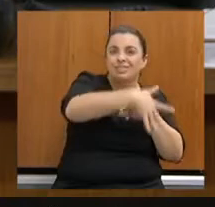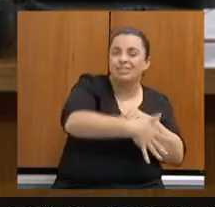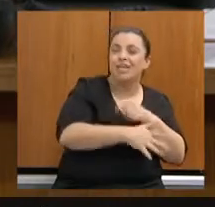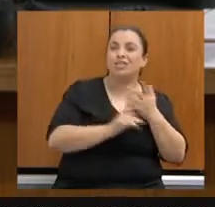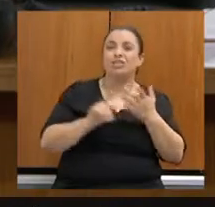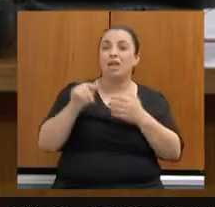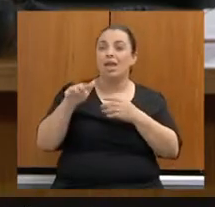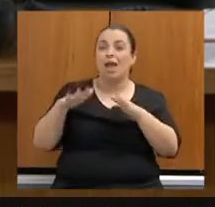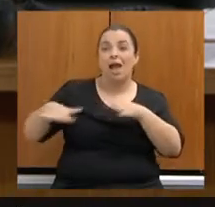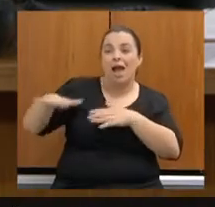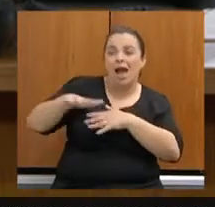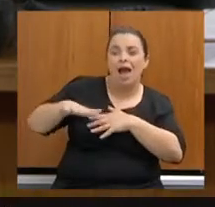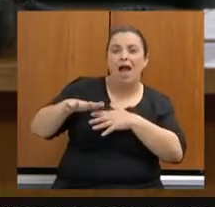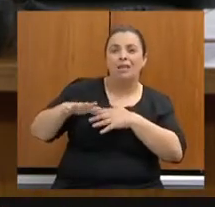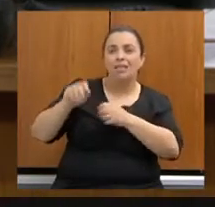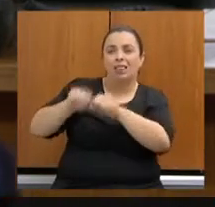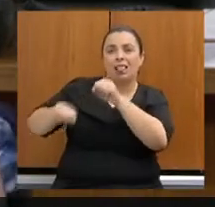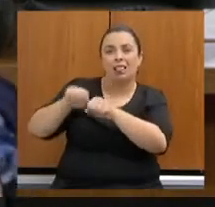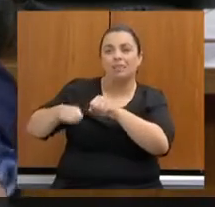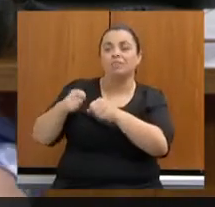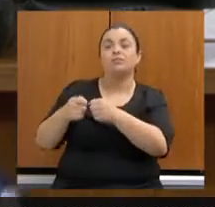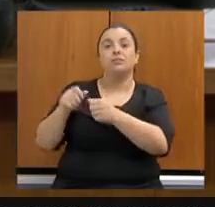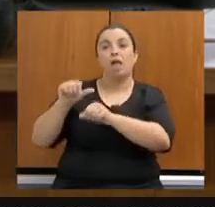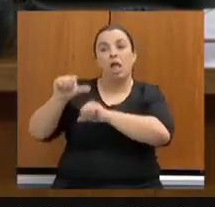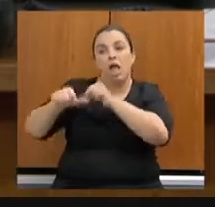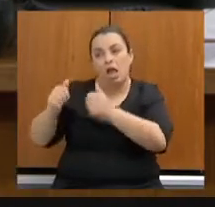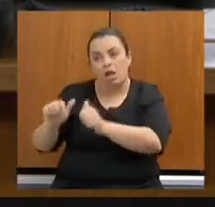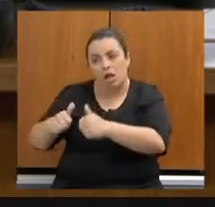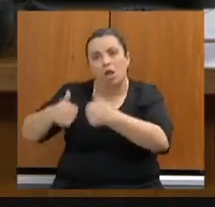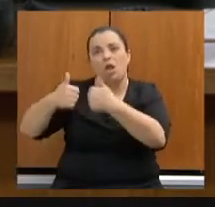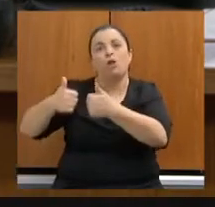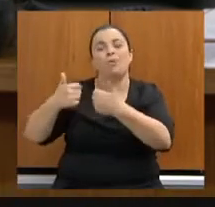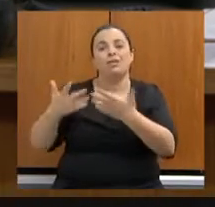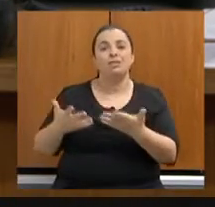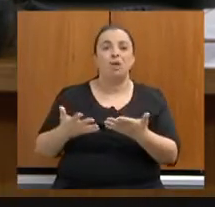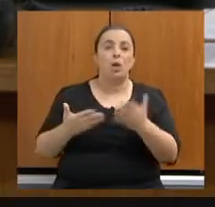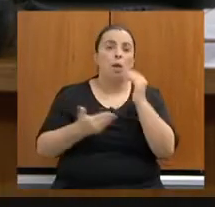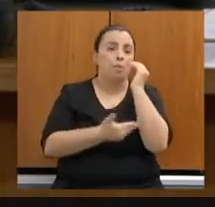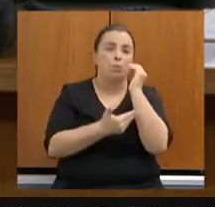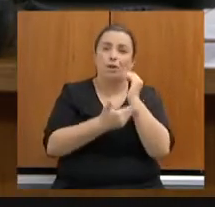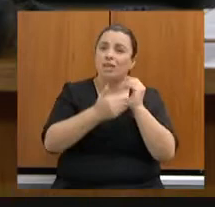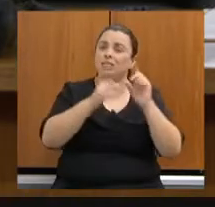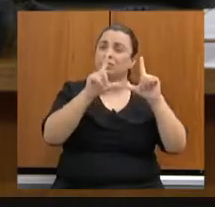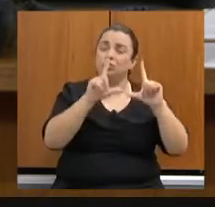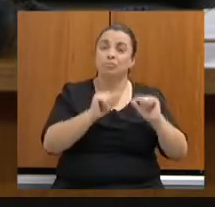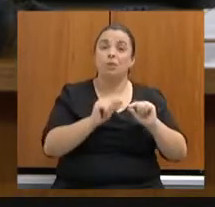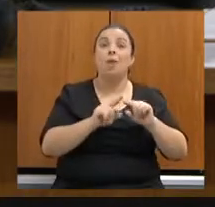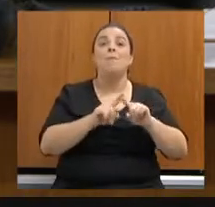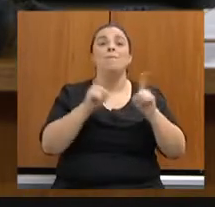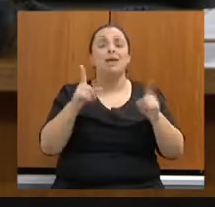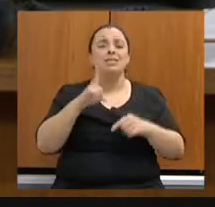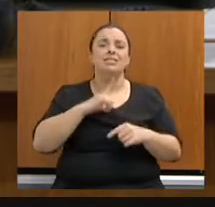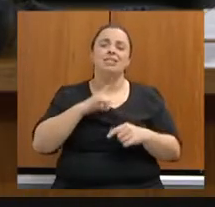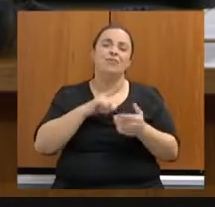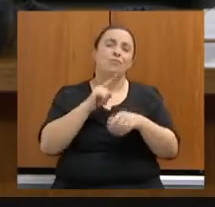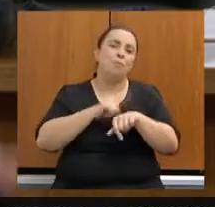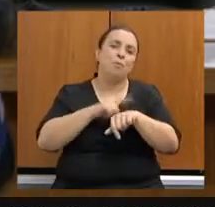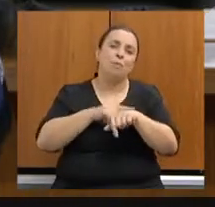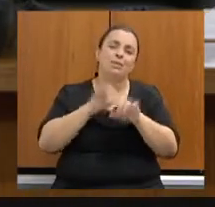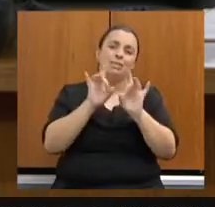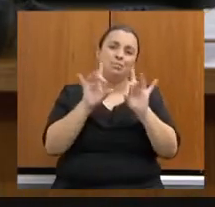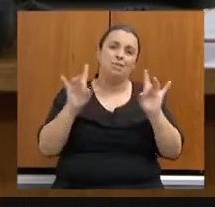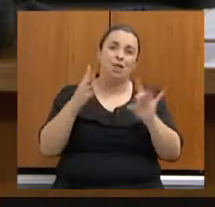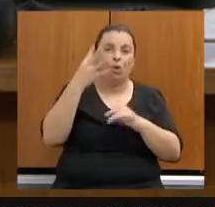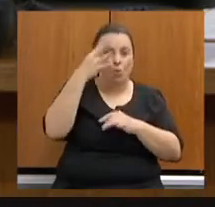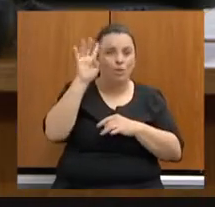de áreas degradadas cobrar ações mais efetivas e menos burocracia mas a gente teve sua oportunidade foram quatro dias